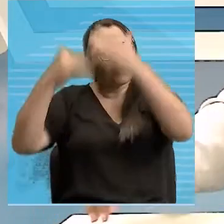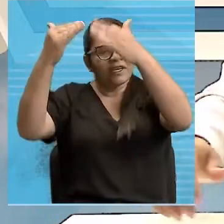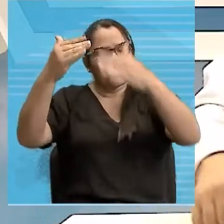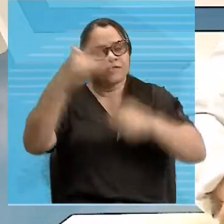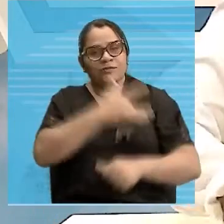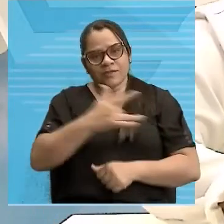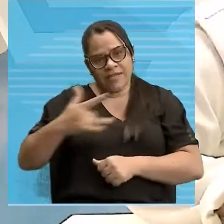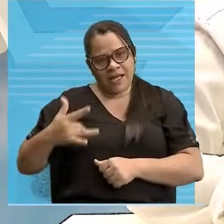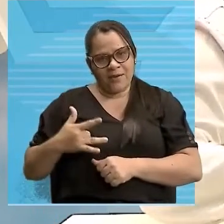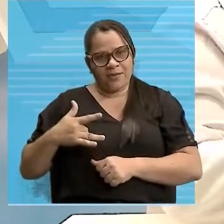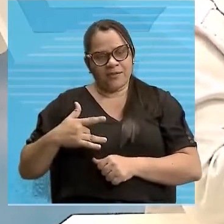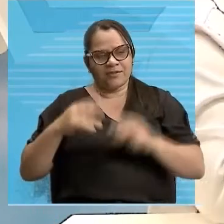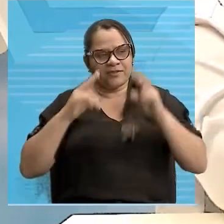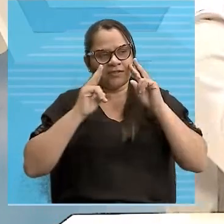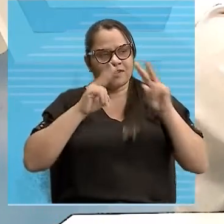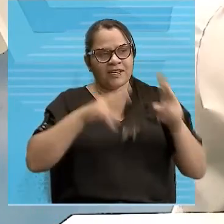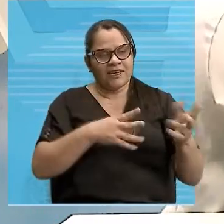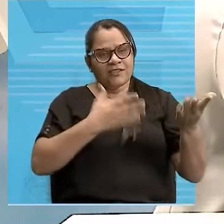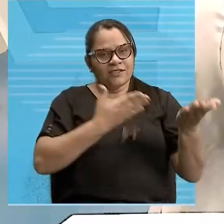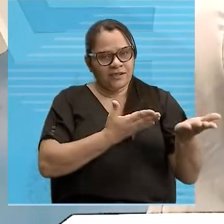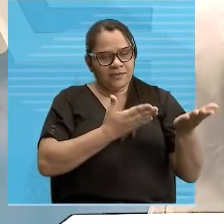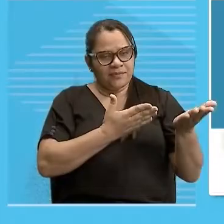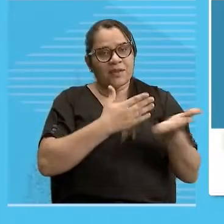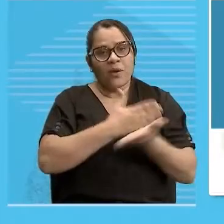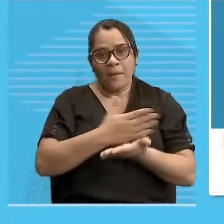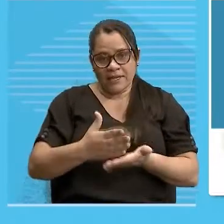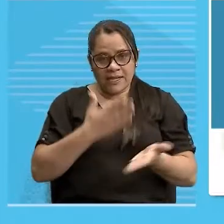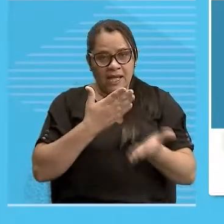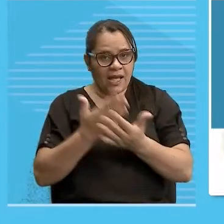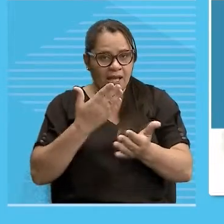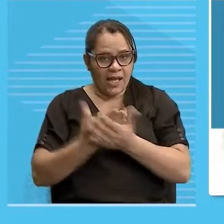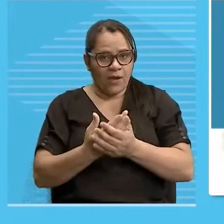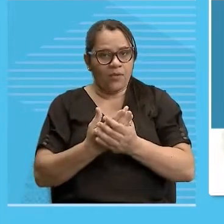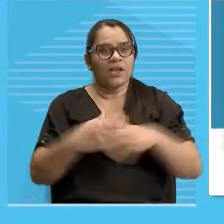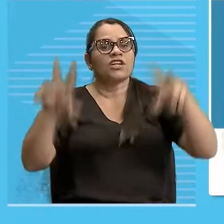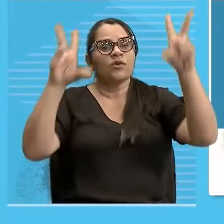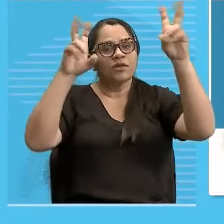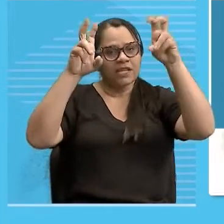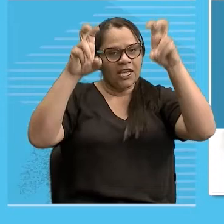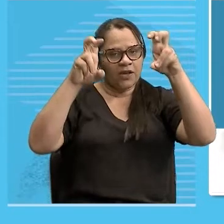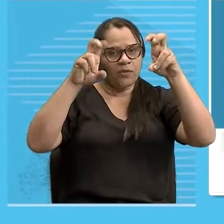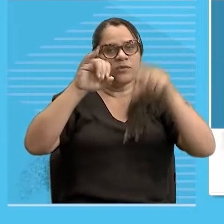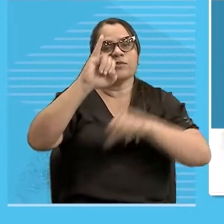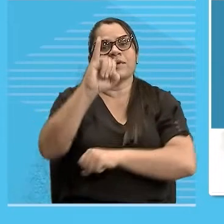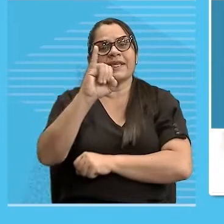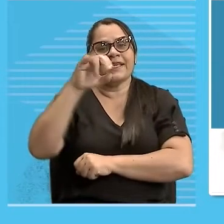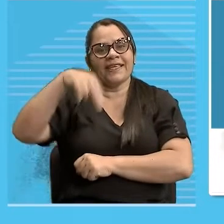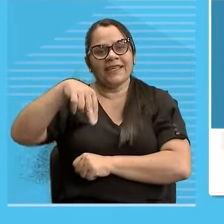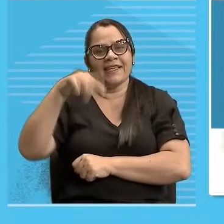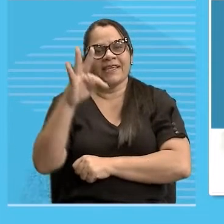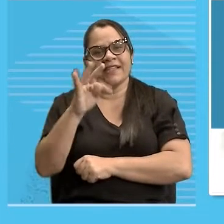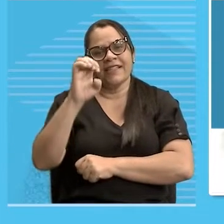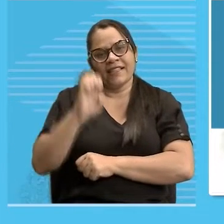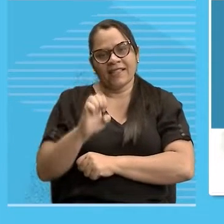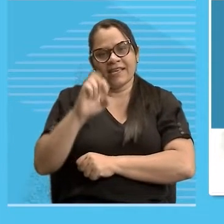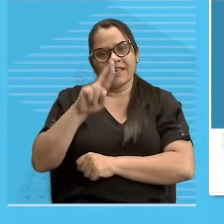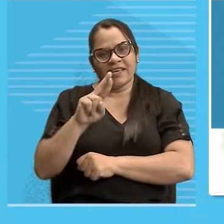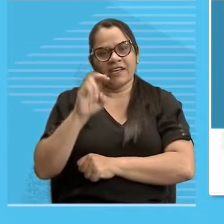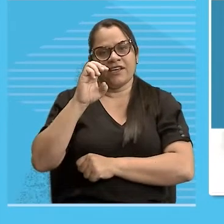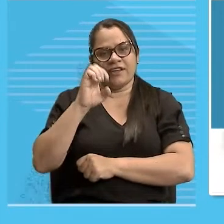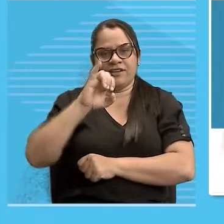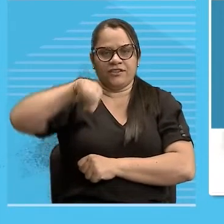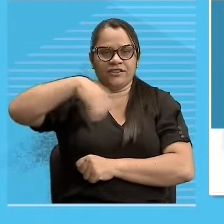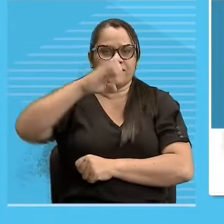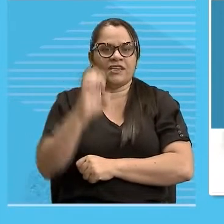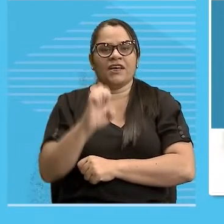ritmo maravilhoso que nós vamos iniciar a nossa aula hoje falando sobre interjeição, povo lindo. Olha que classe gramatical